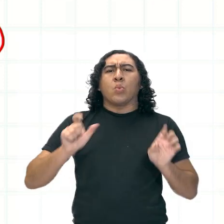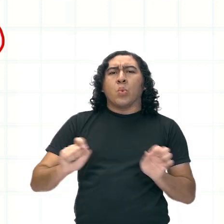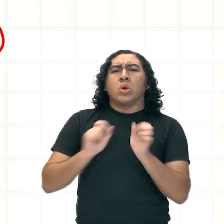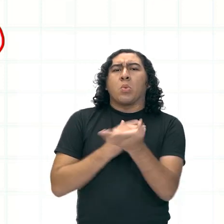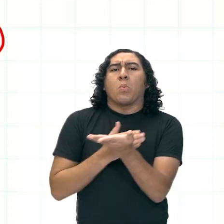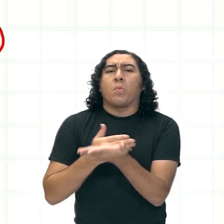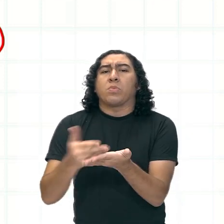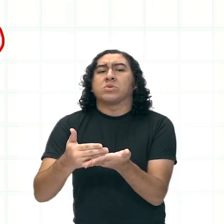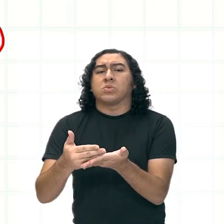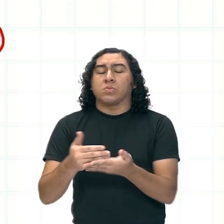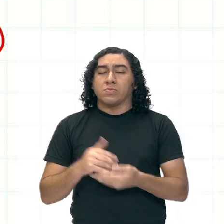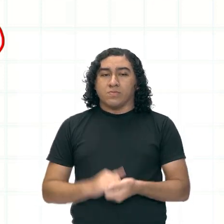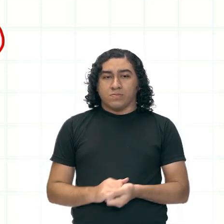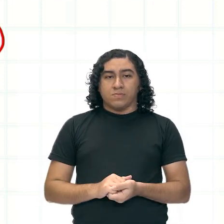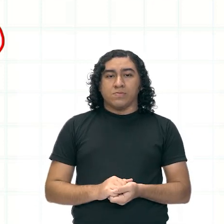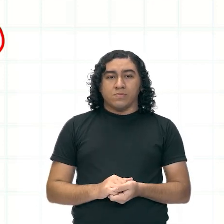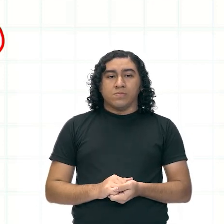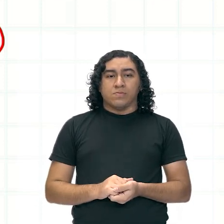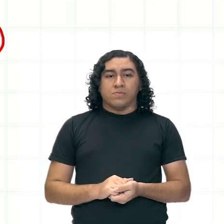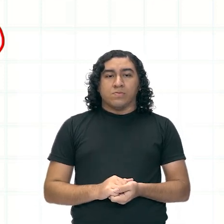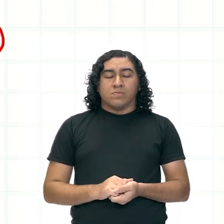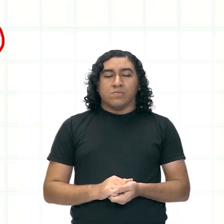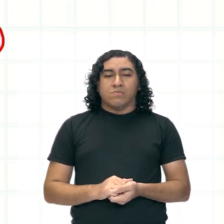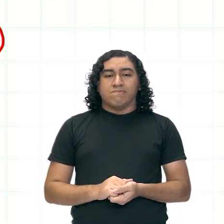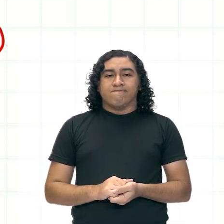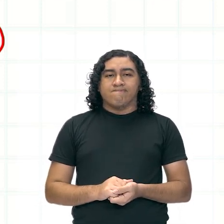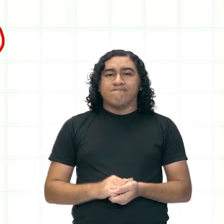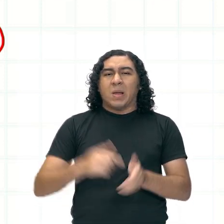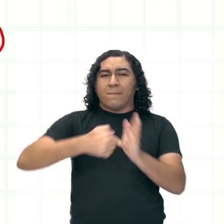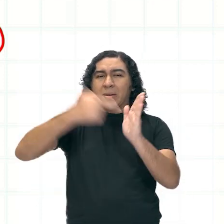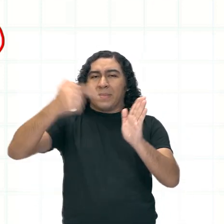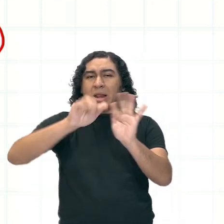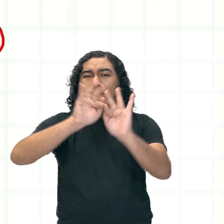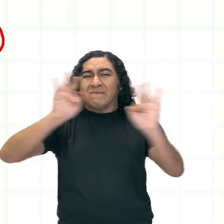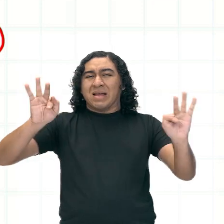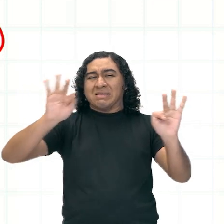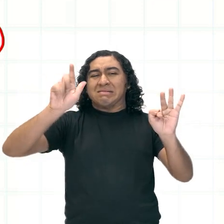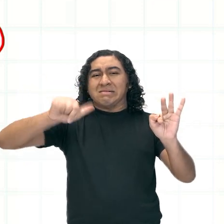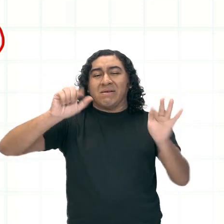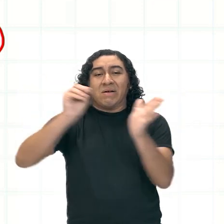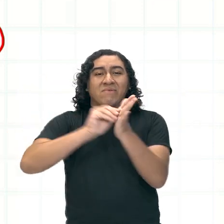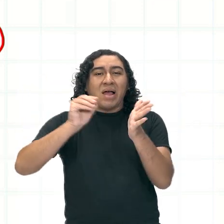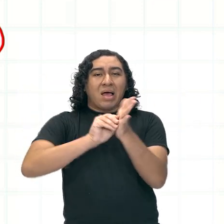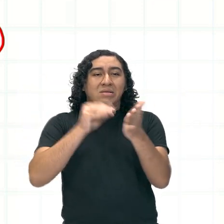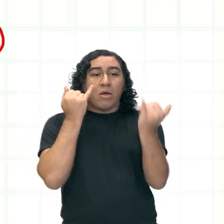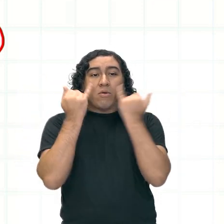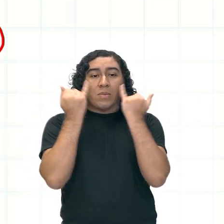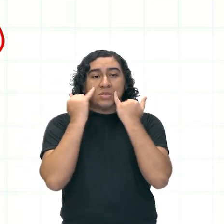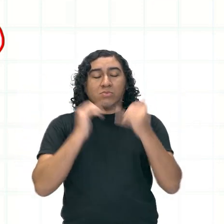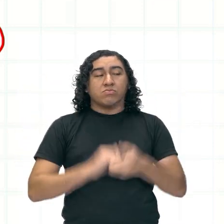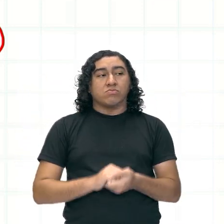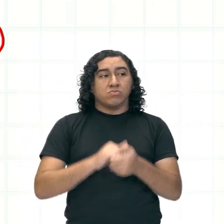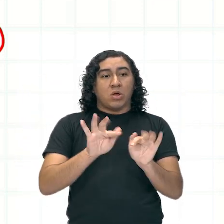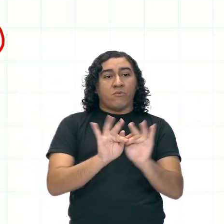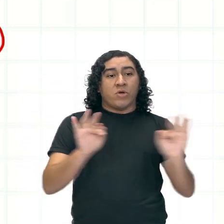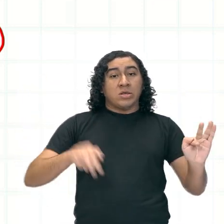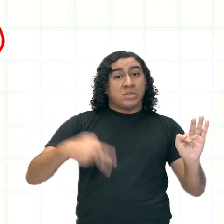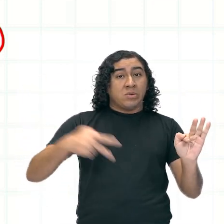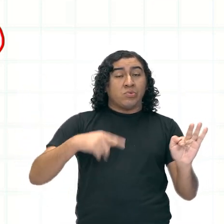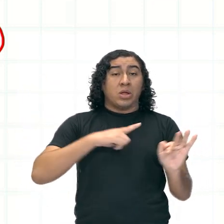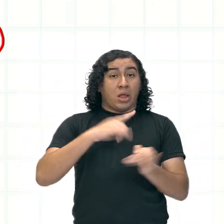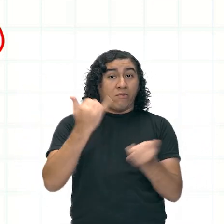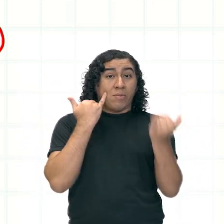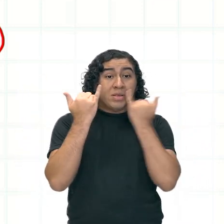que começou exatamente? Não fica definido. Na segunda oração, no segundo exemplo, conferência